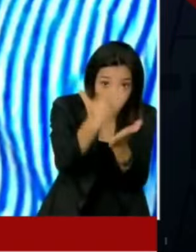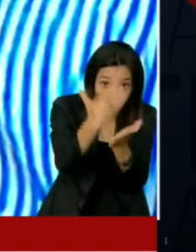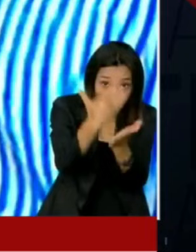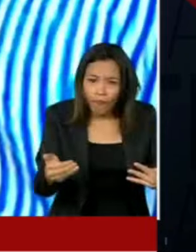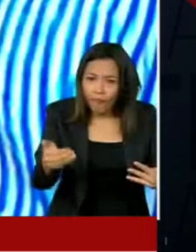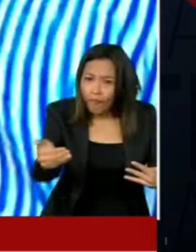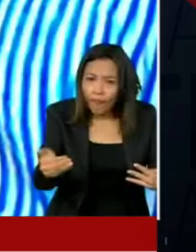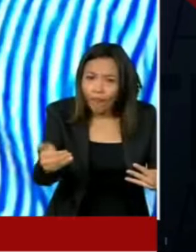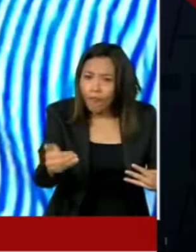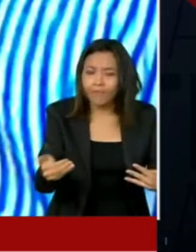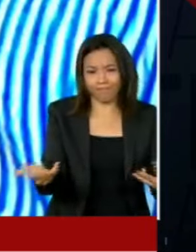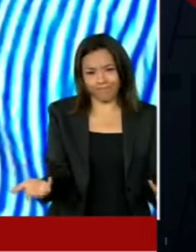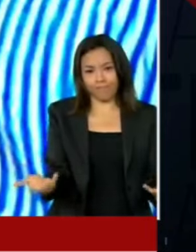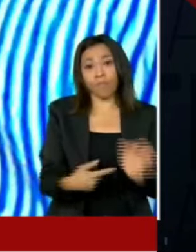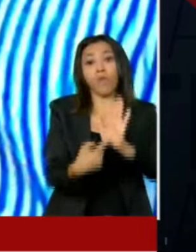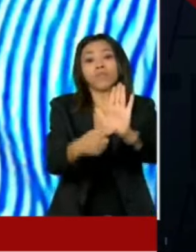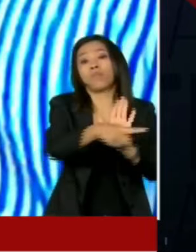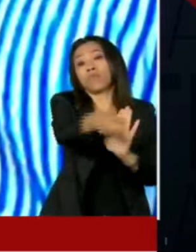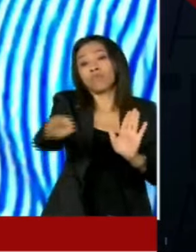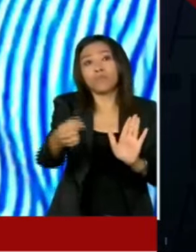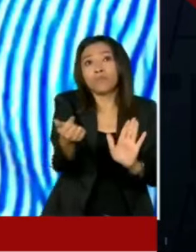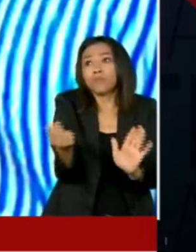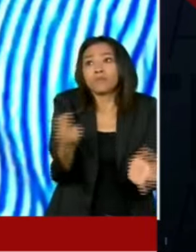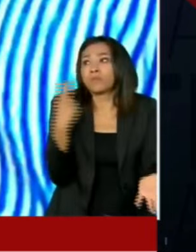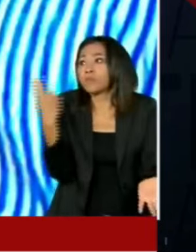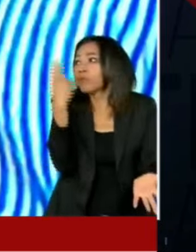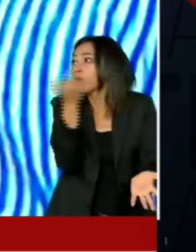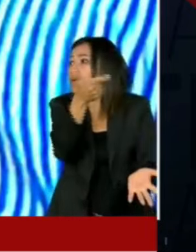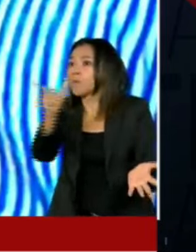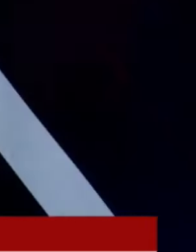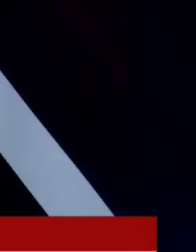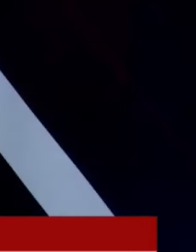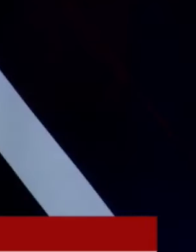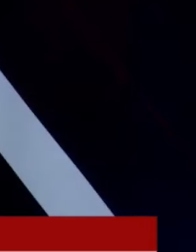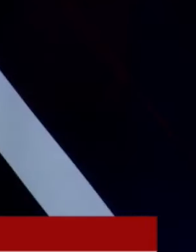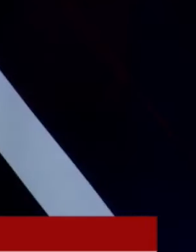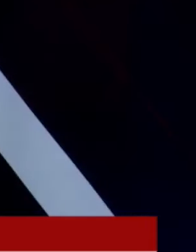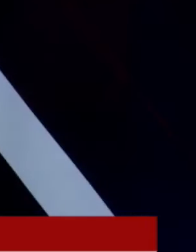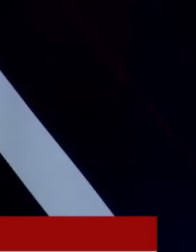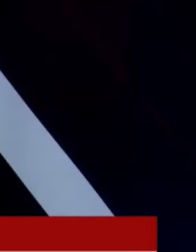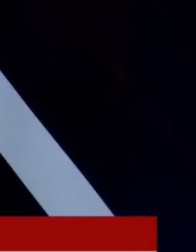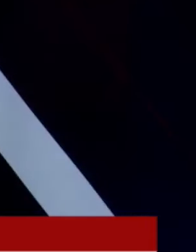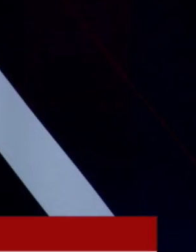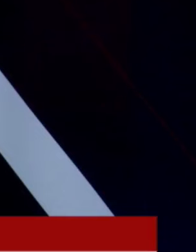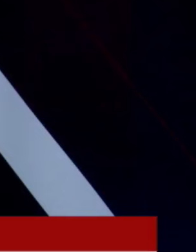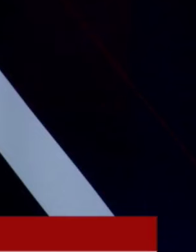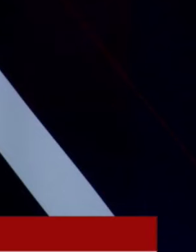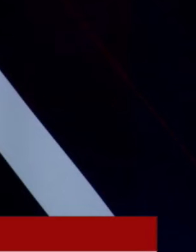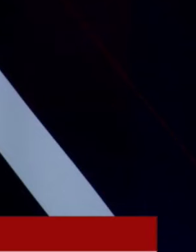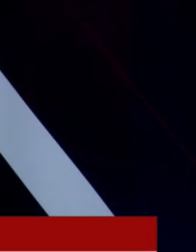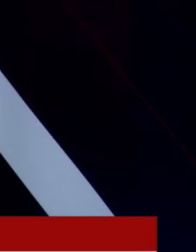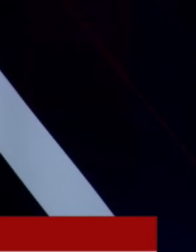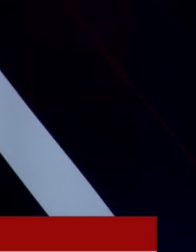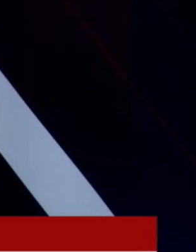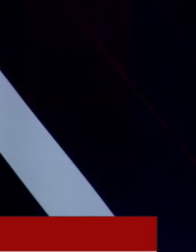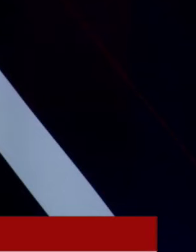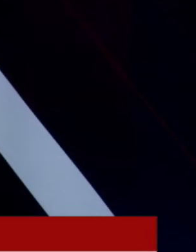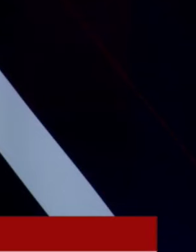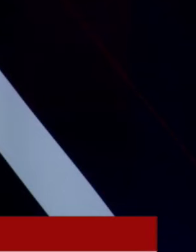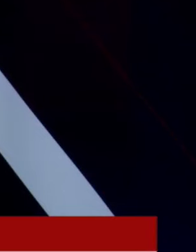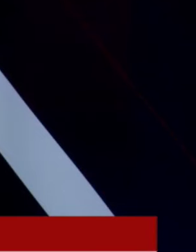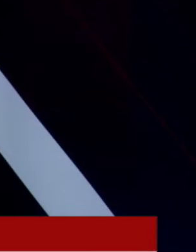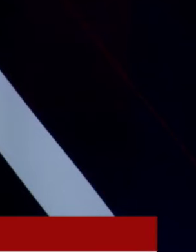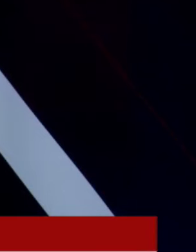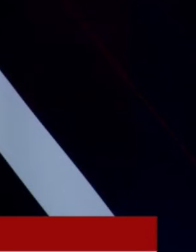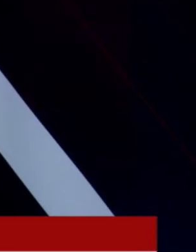ministros estariam esperando um momento melhor para falar com o presidente da República. Como ele vai viajar na semana que vem para a Rússia, para a cúpula